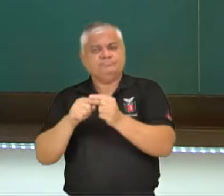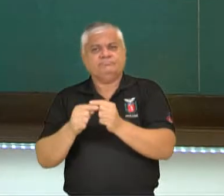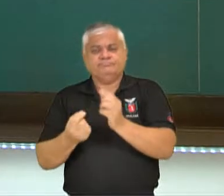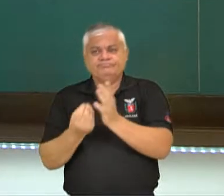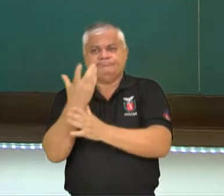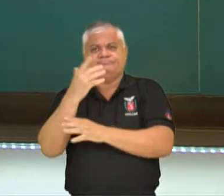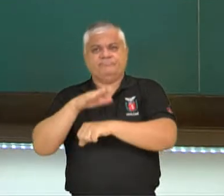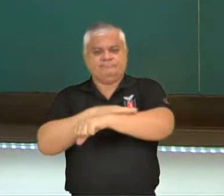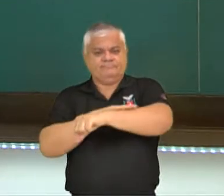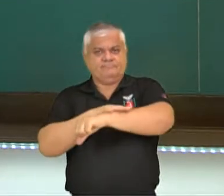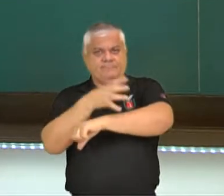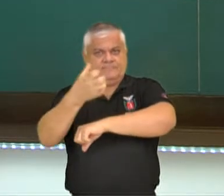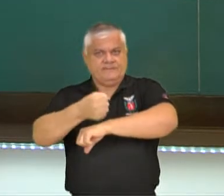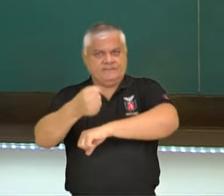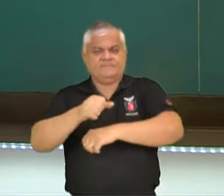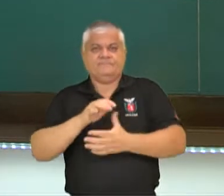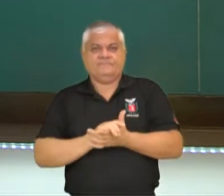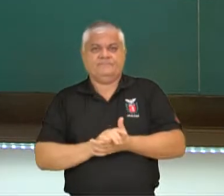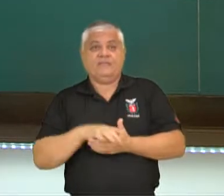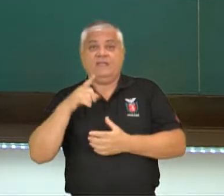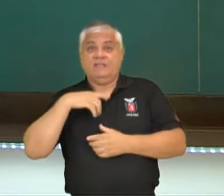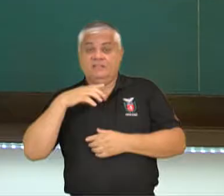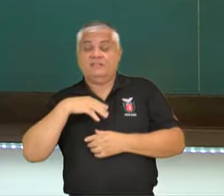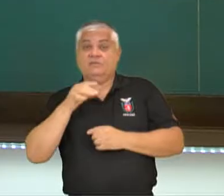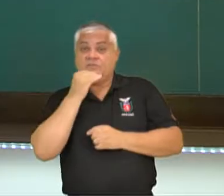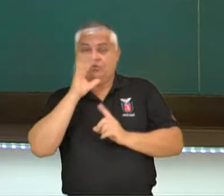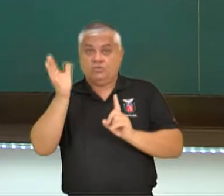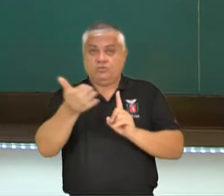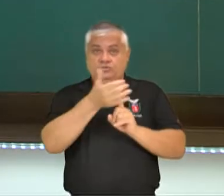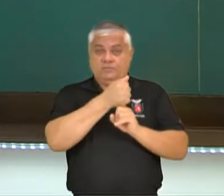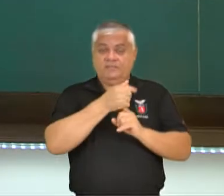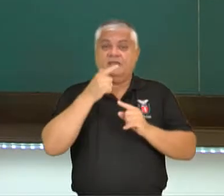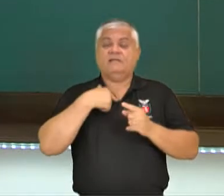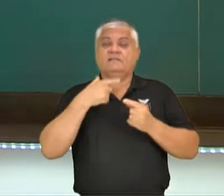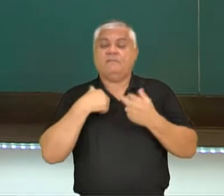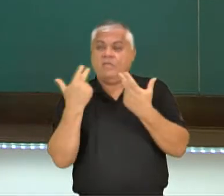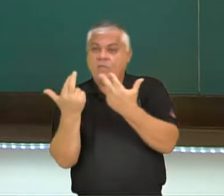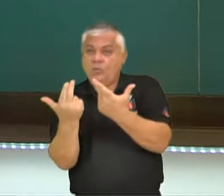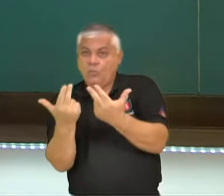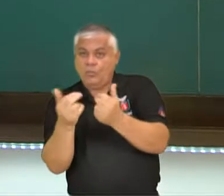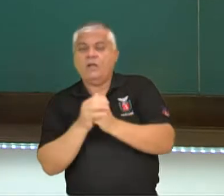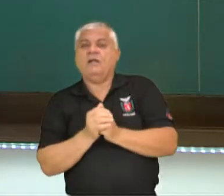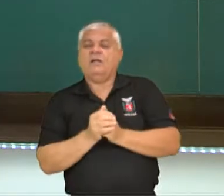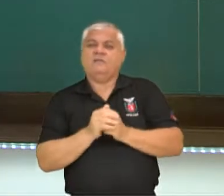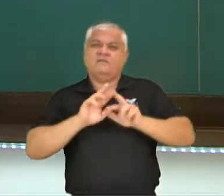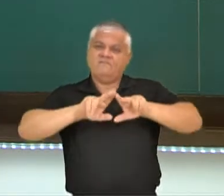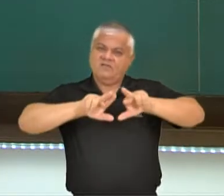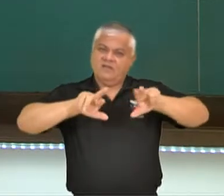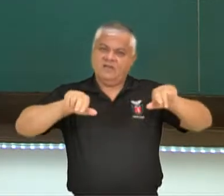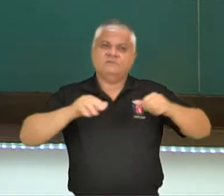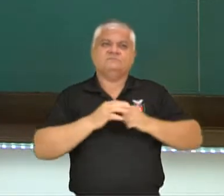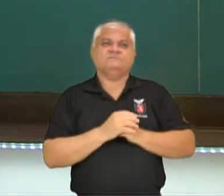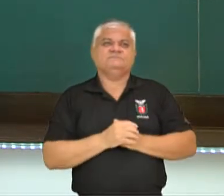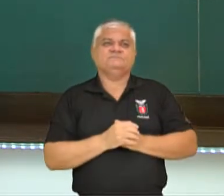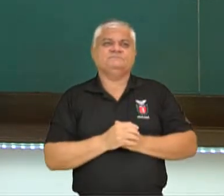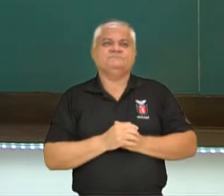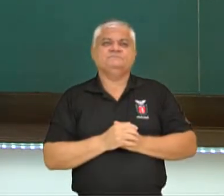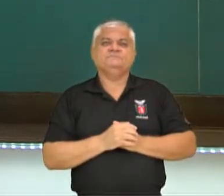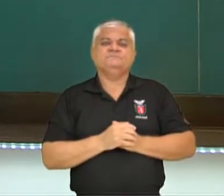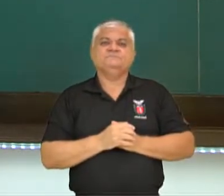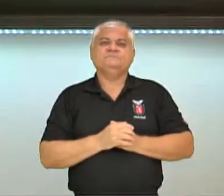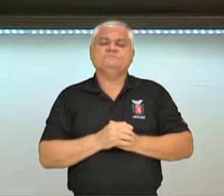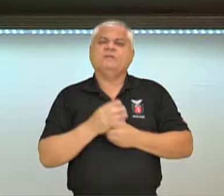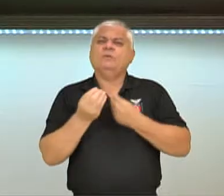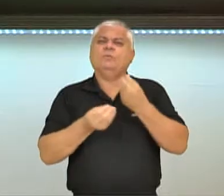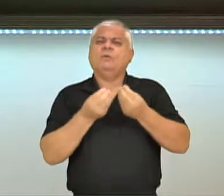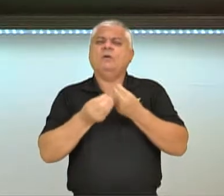aparecer. Então, aqui está o que é dominante, o que é recessivo, homozigoto, heterozigoto e alelo para você. Qual